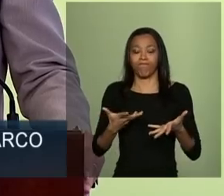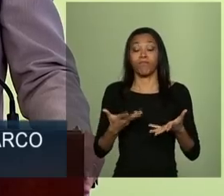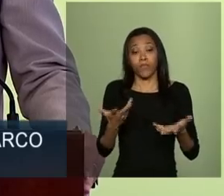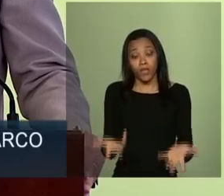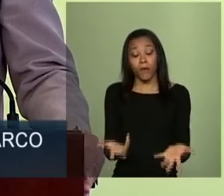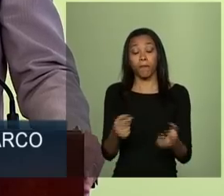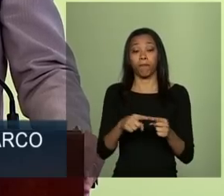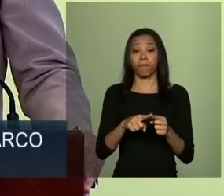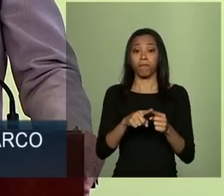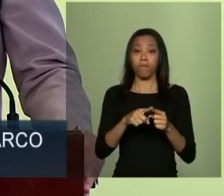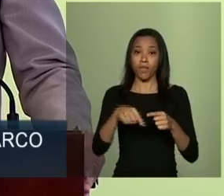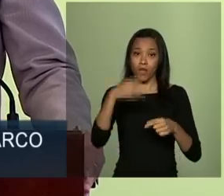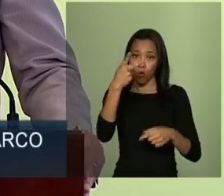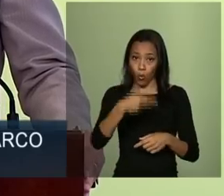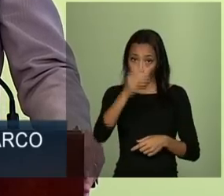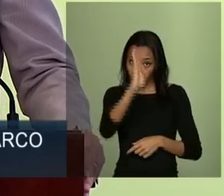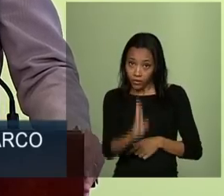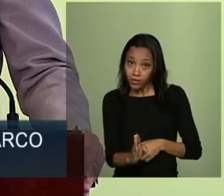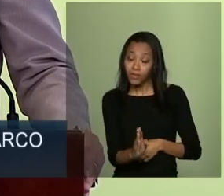sua legislação,